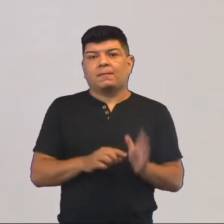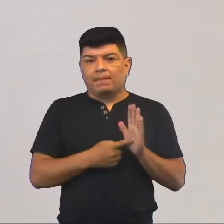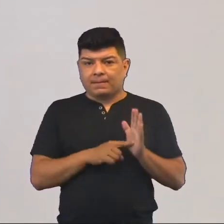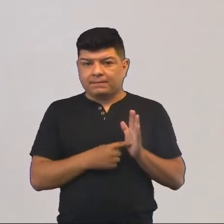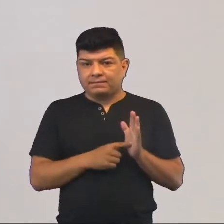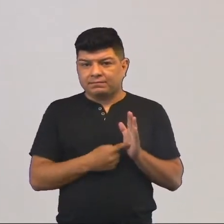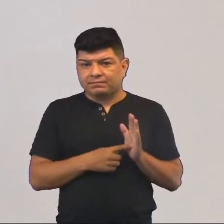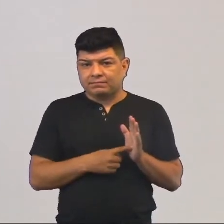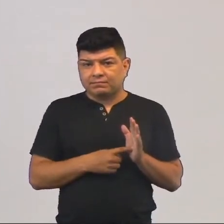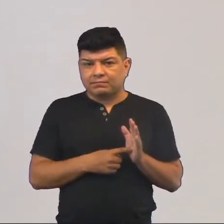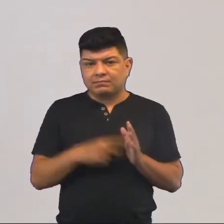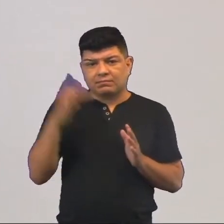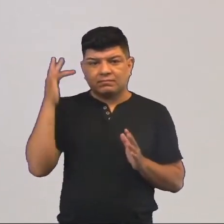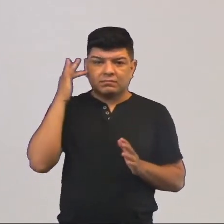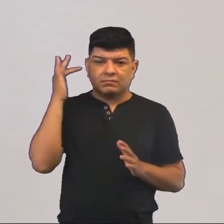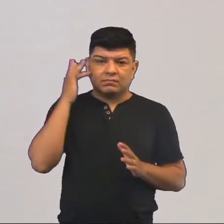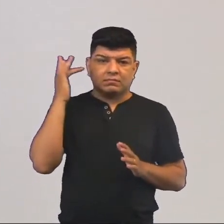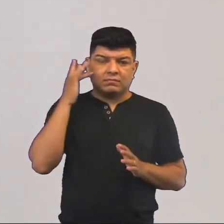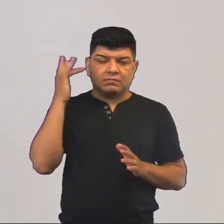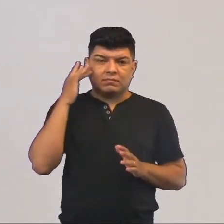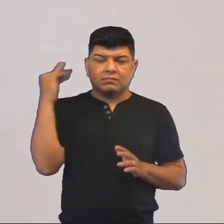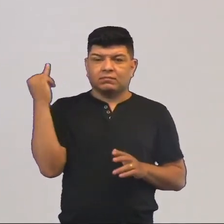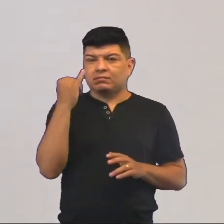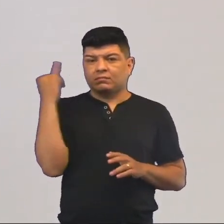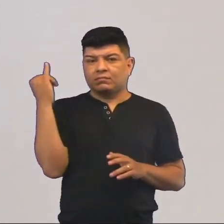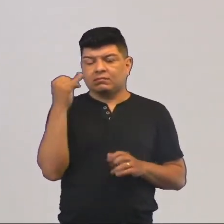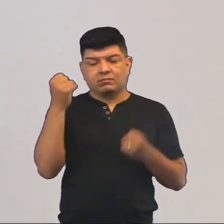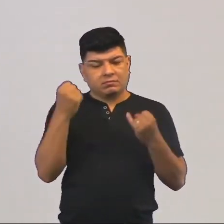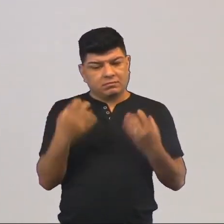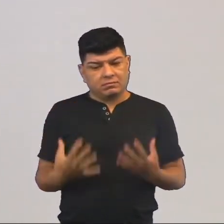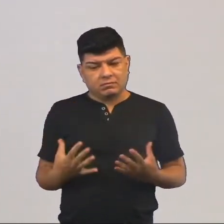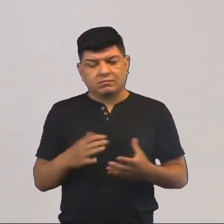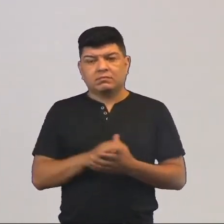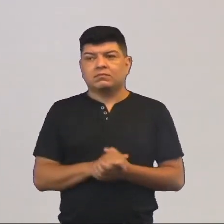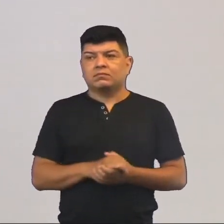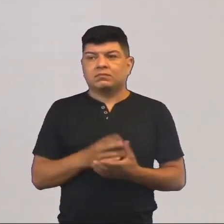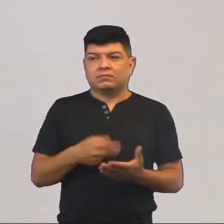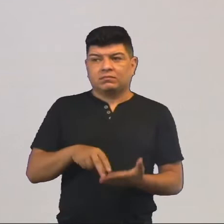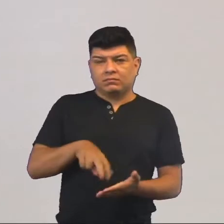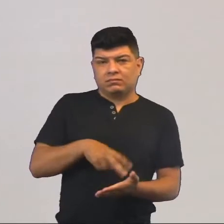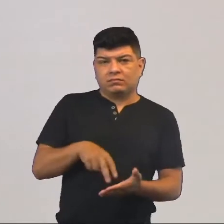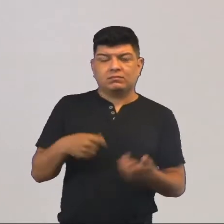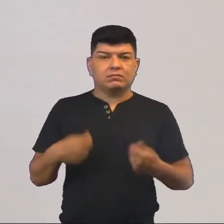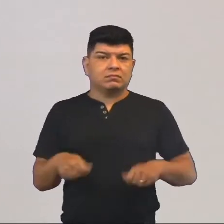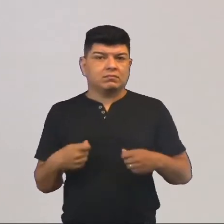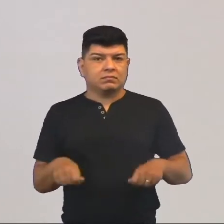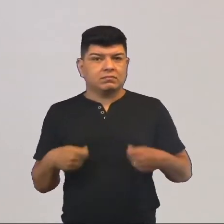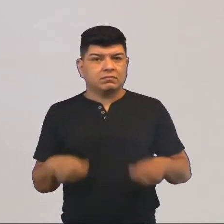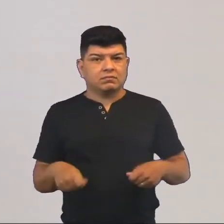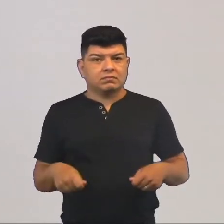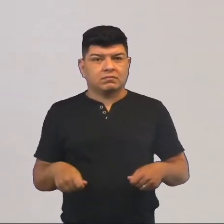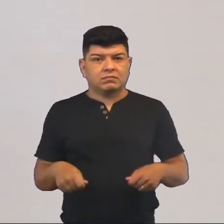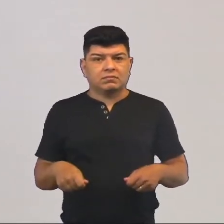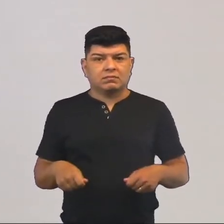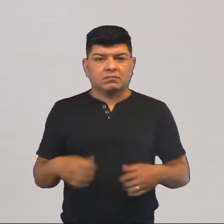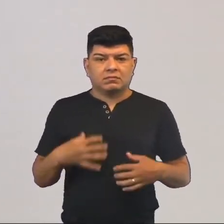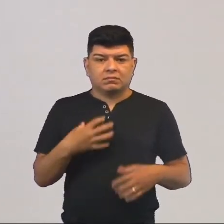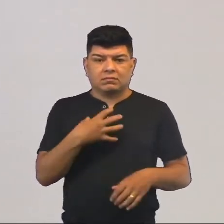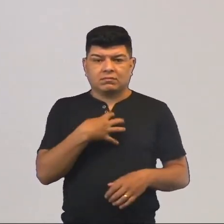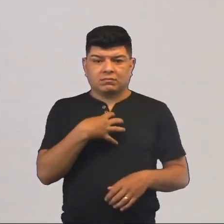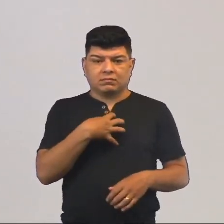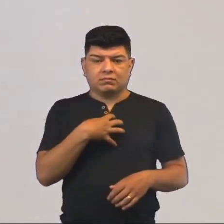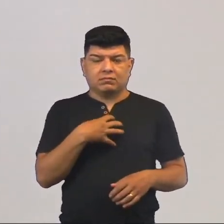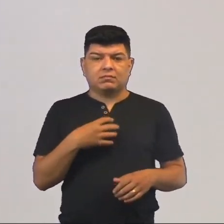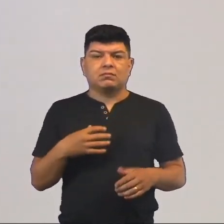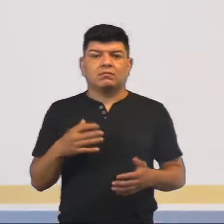pontos, né, em que ele achava contundente ser falado, onde a dança deveria se comportar de